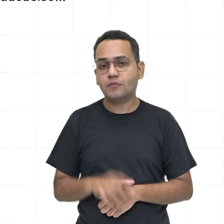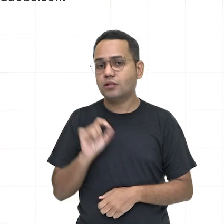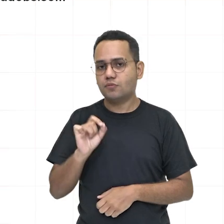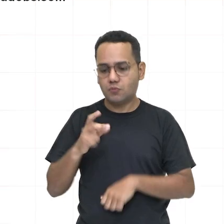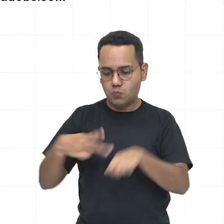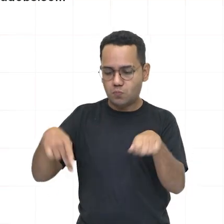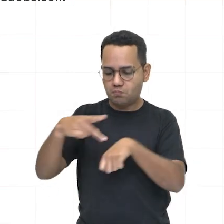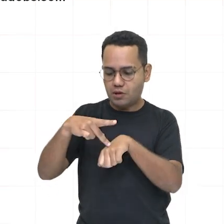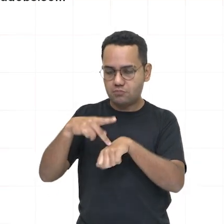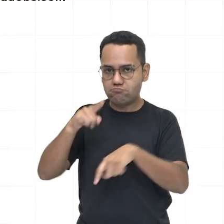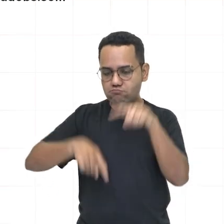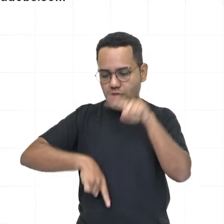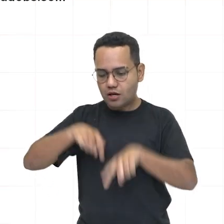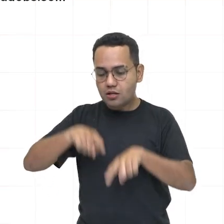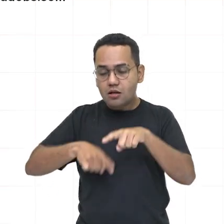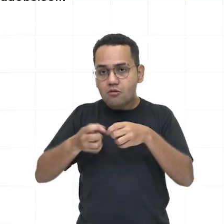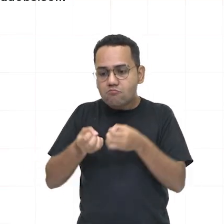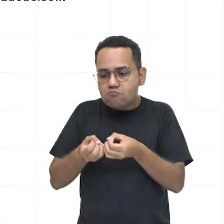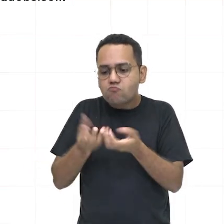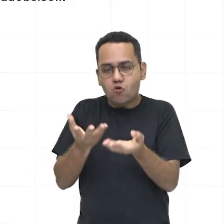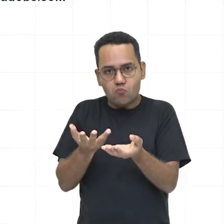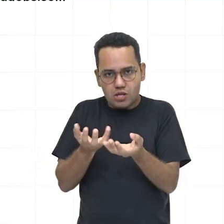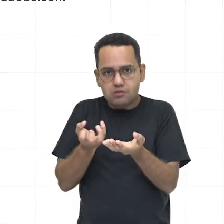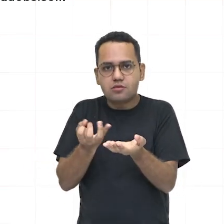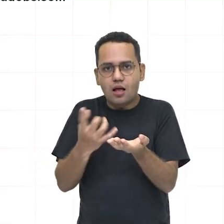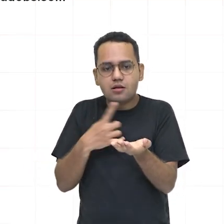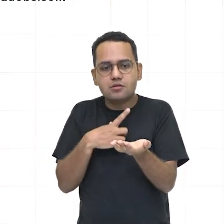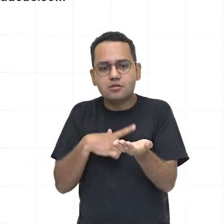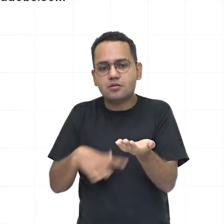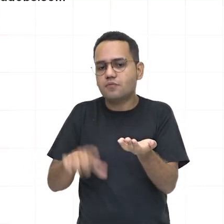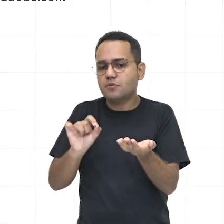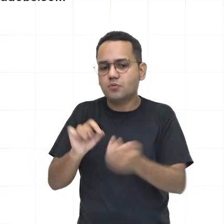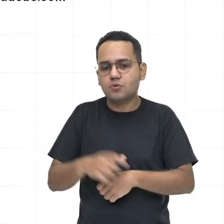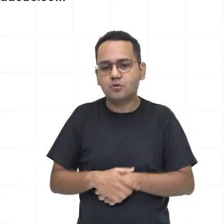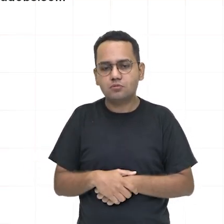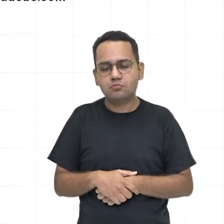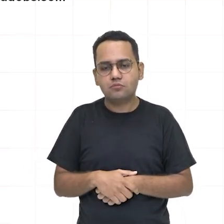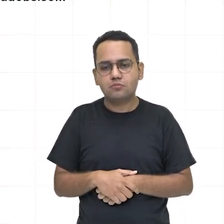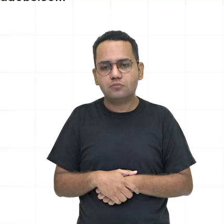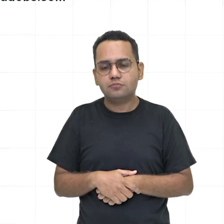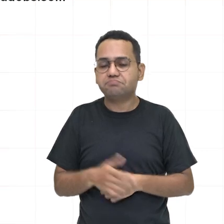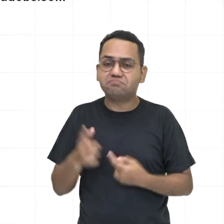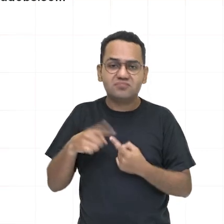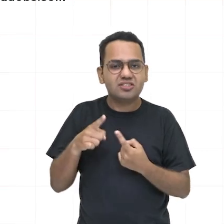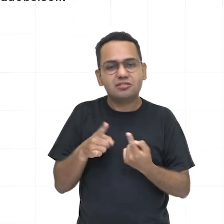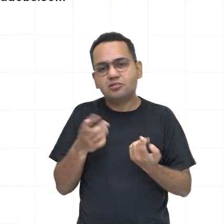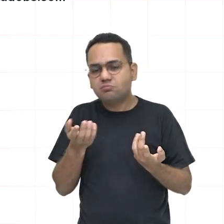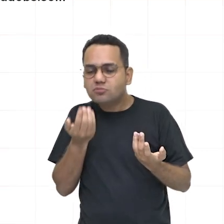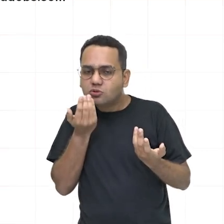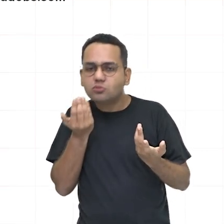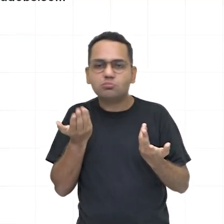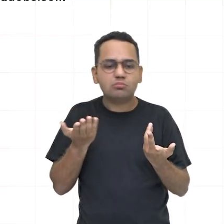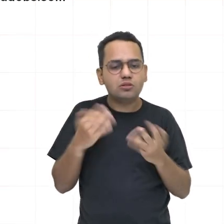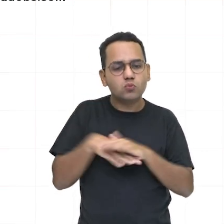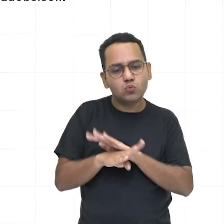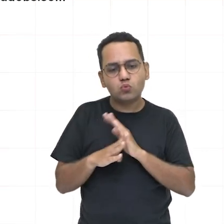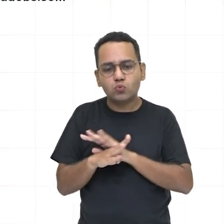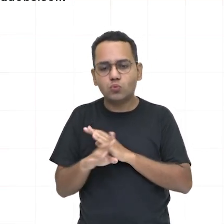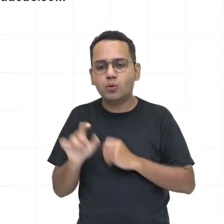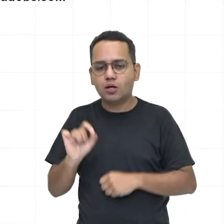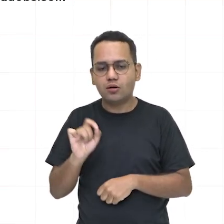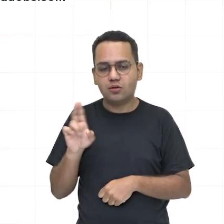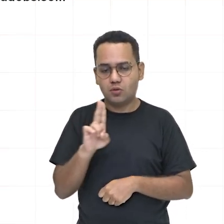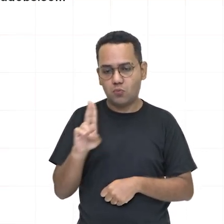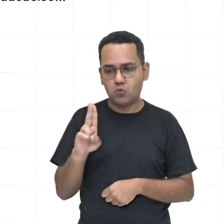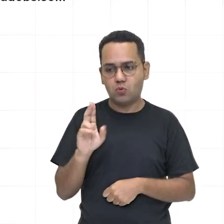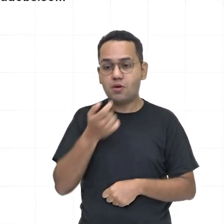seu país, né, inclusive os seus hábitos de consumo, que é conhecido mundialmente como American Way